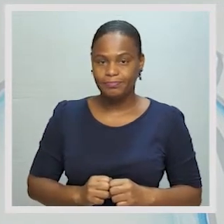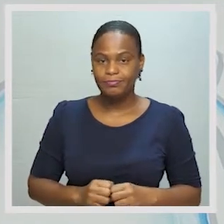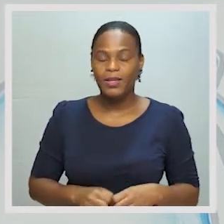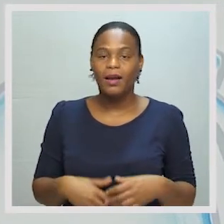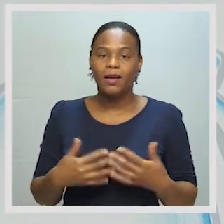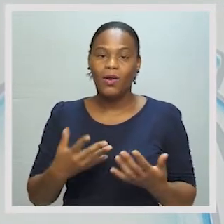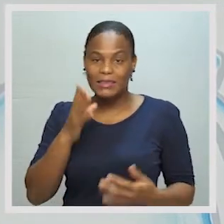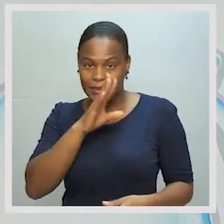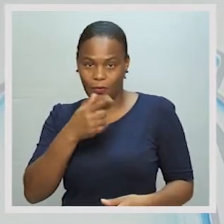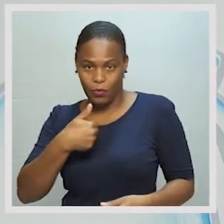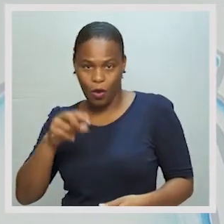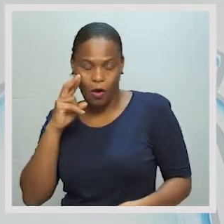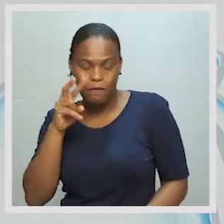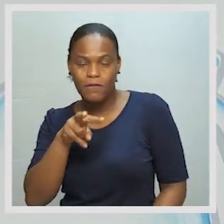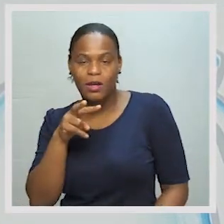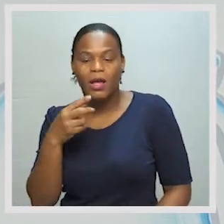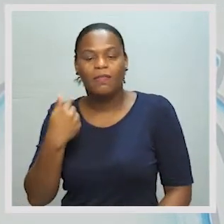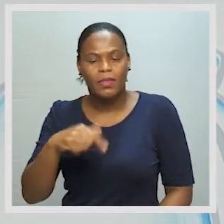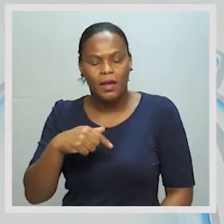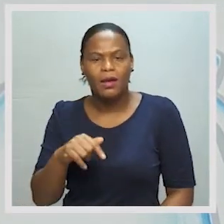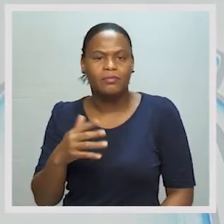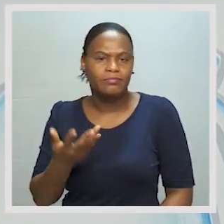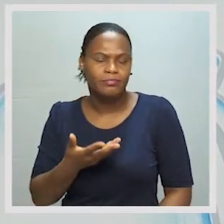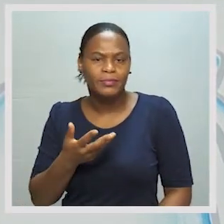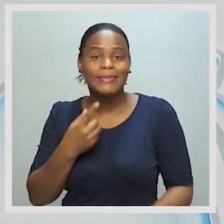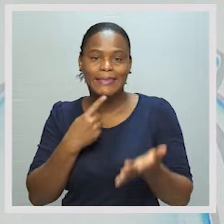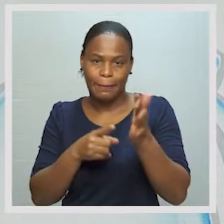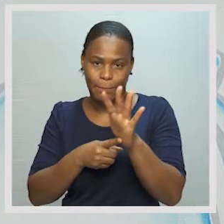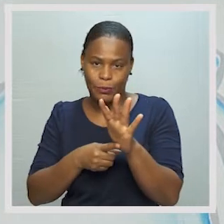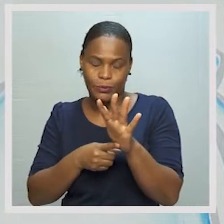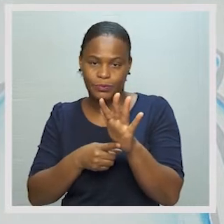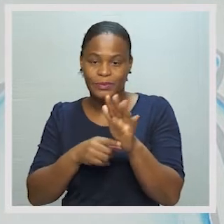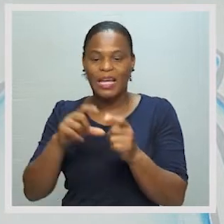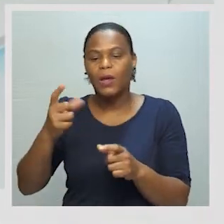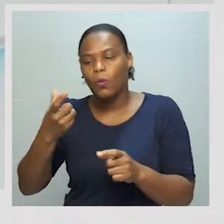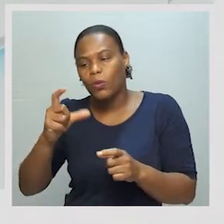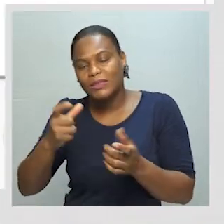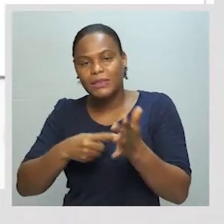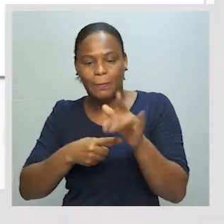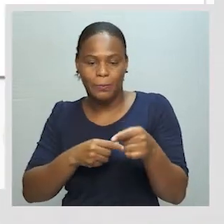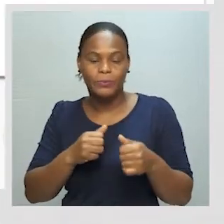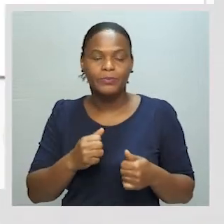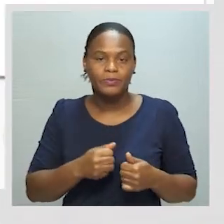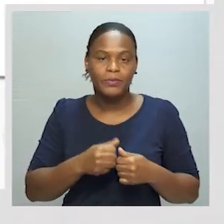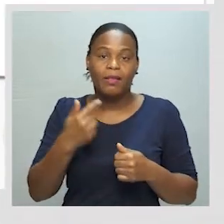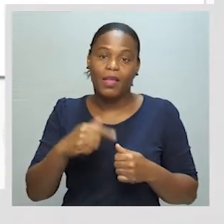Então, se repararmos, nós temos o exemplo de uma equação. A